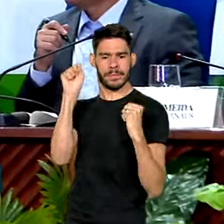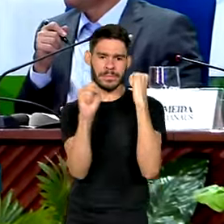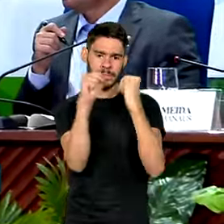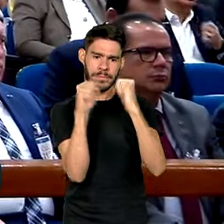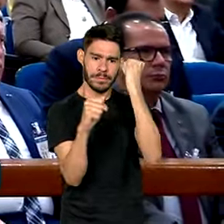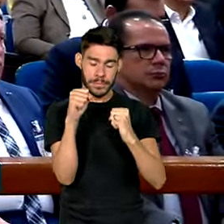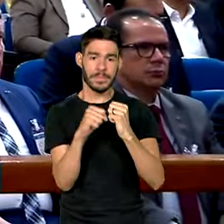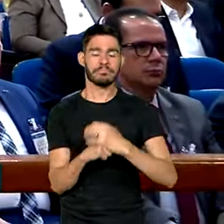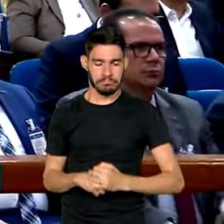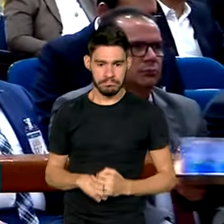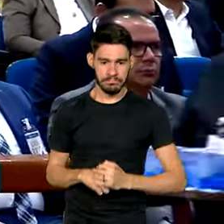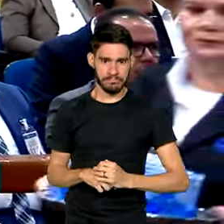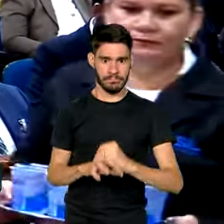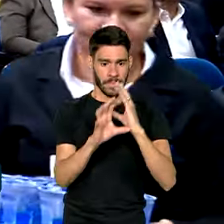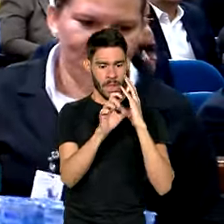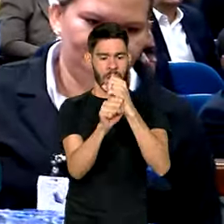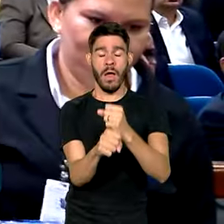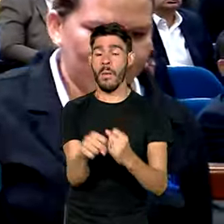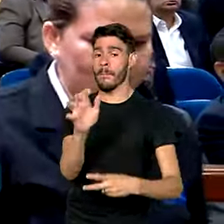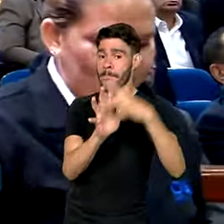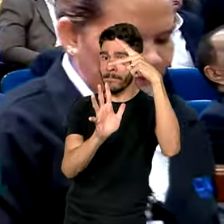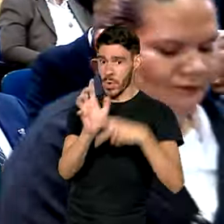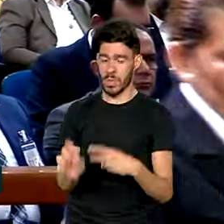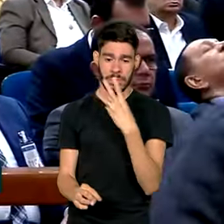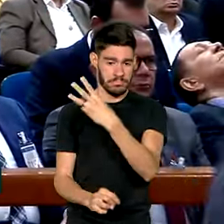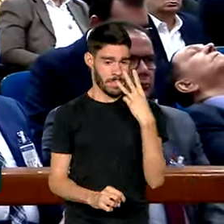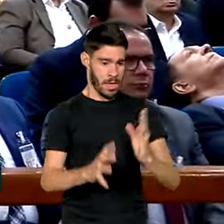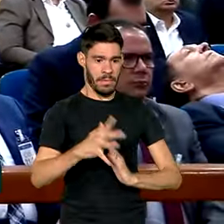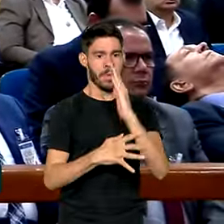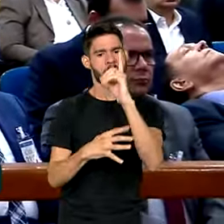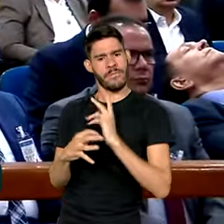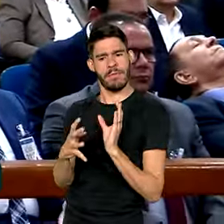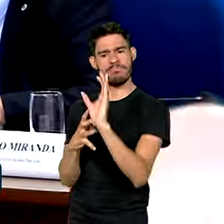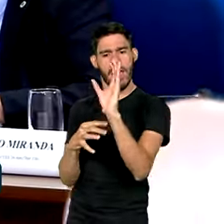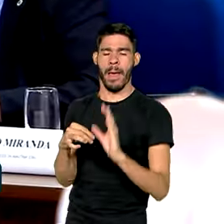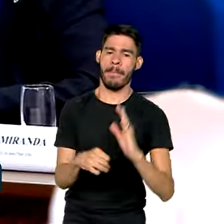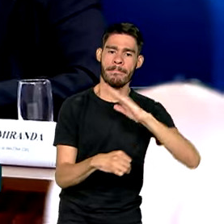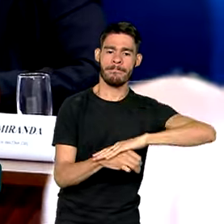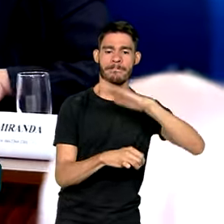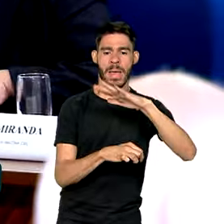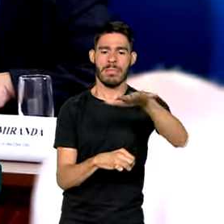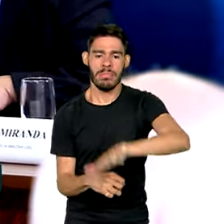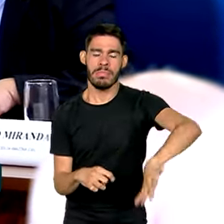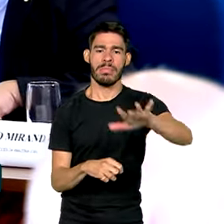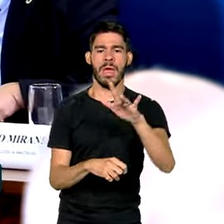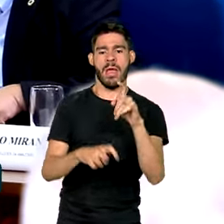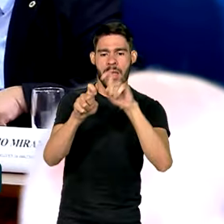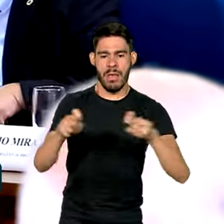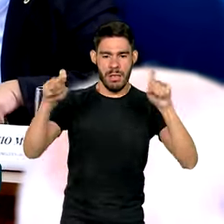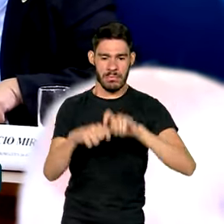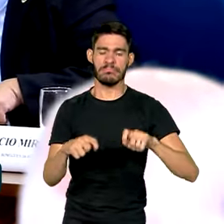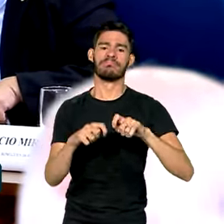da SUFRAMA. Dos 33 projetos aprovados, os que receberão mais investimentos são na área de eletrônicos